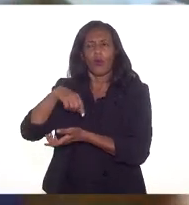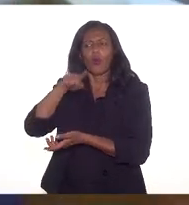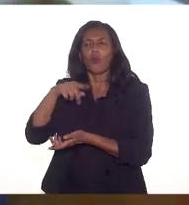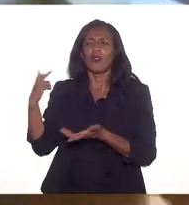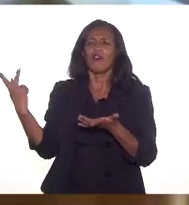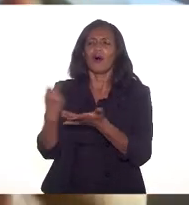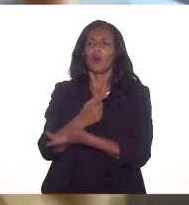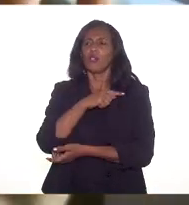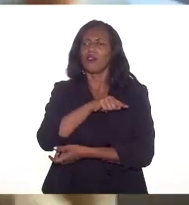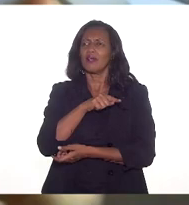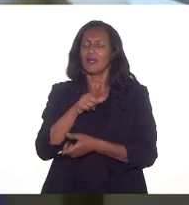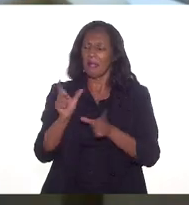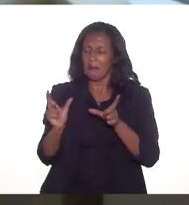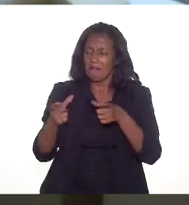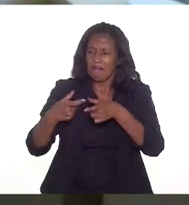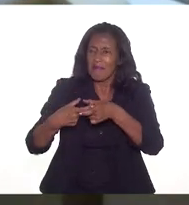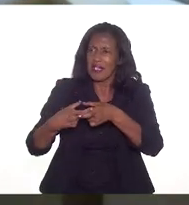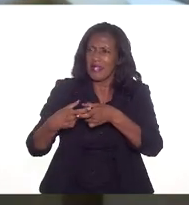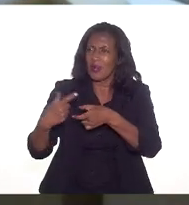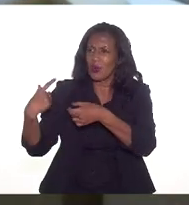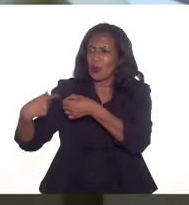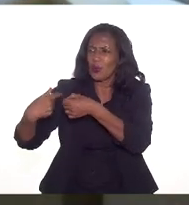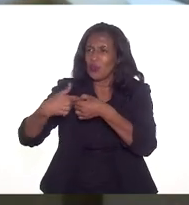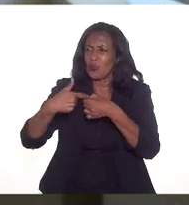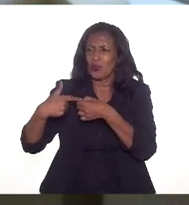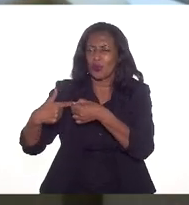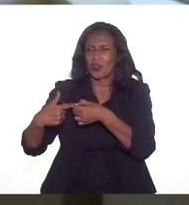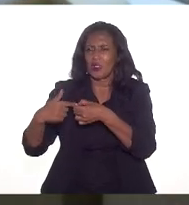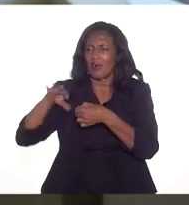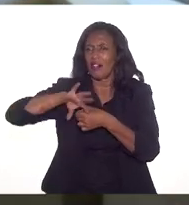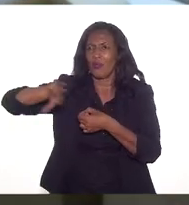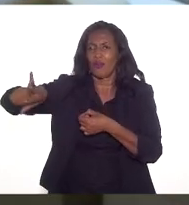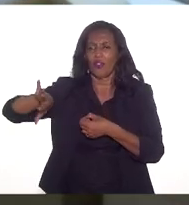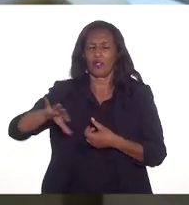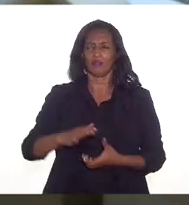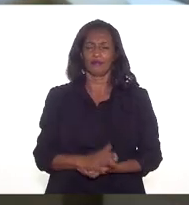da vida desses pequenos municípios que estão fora?